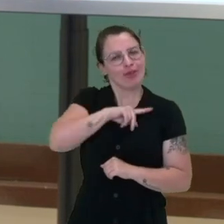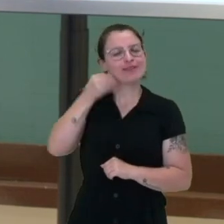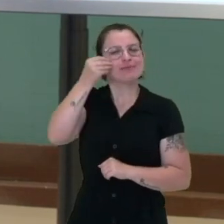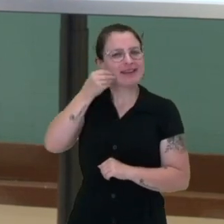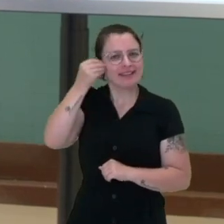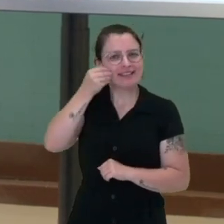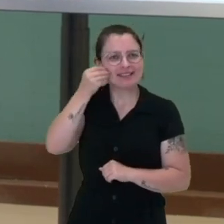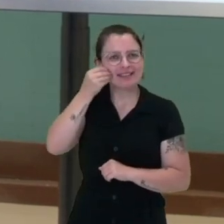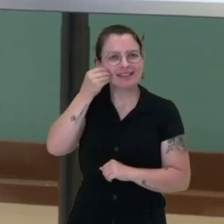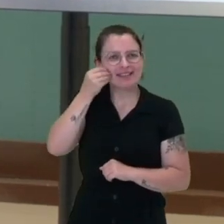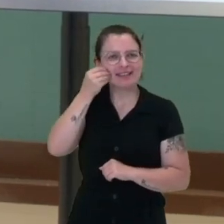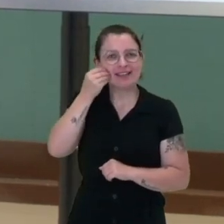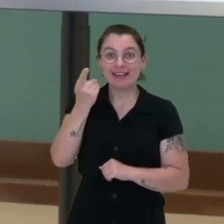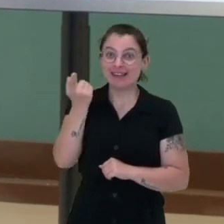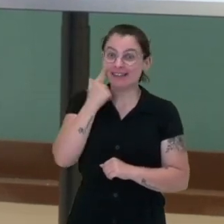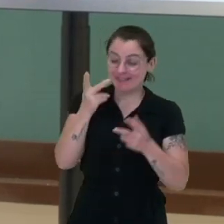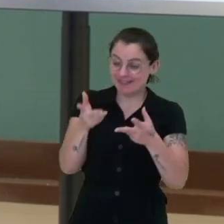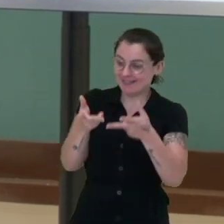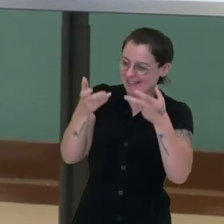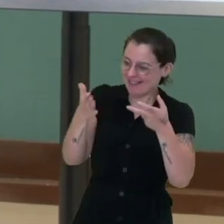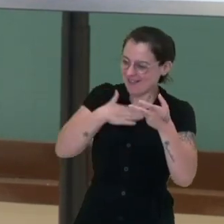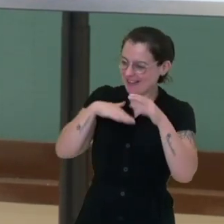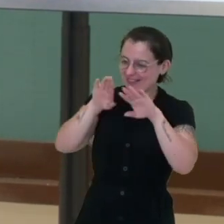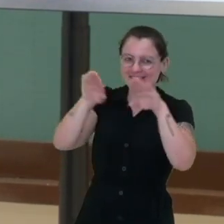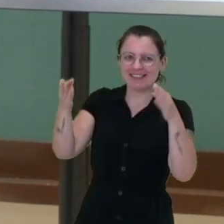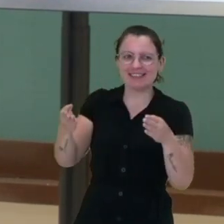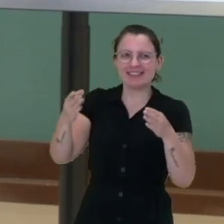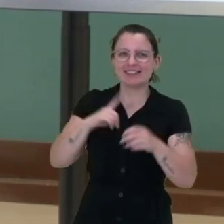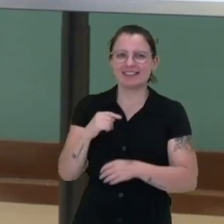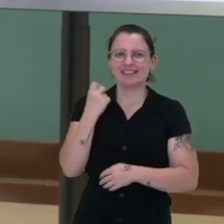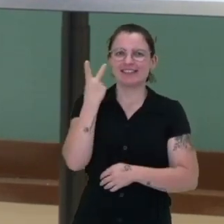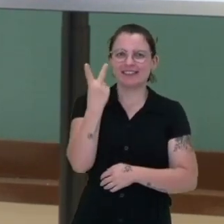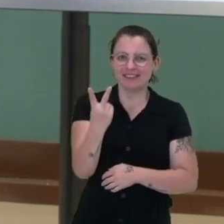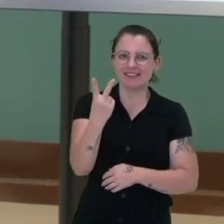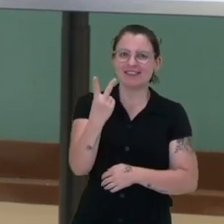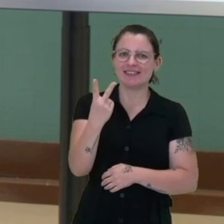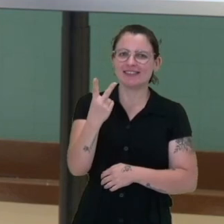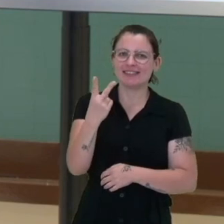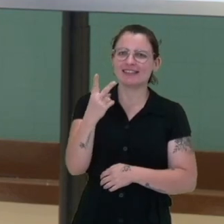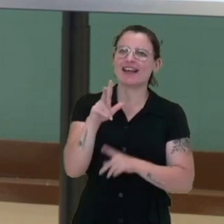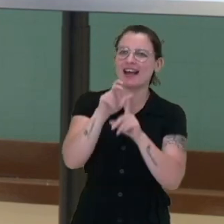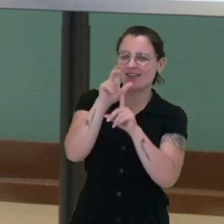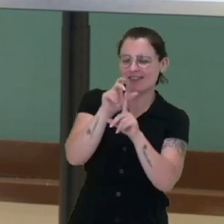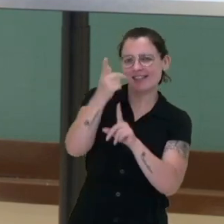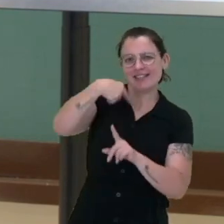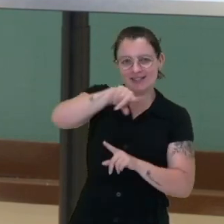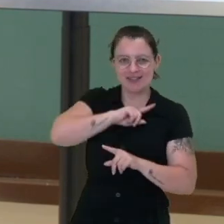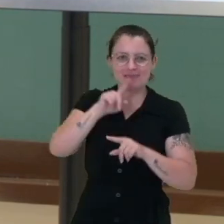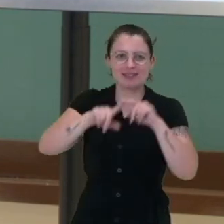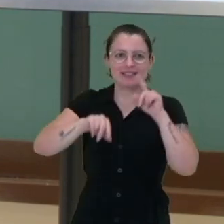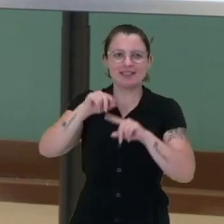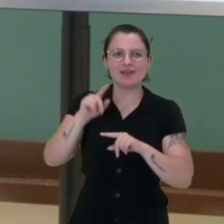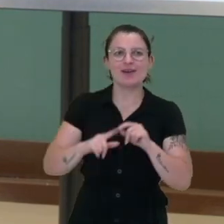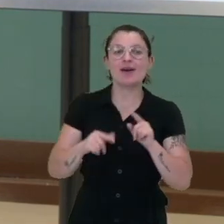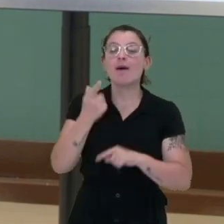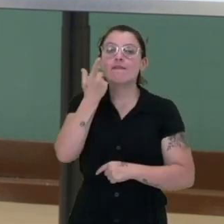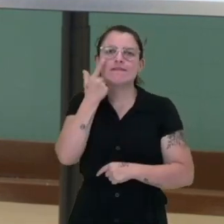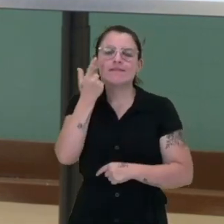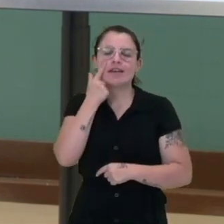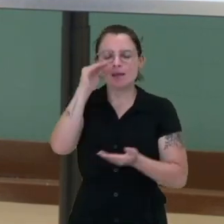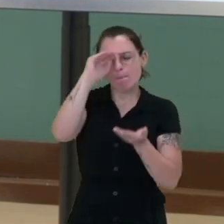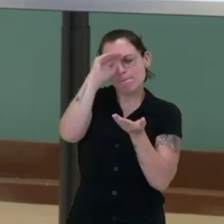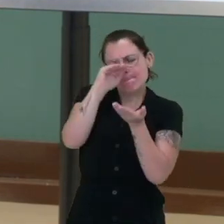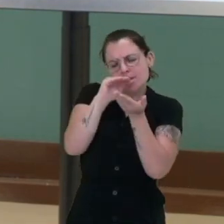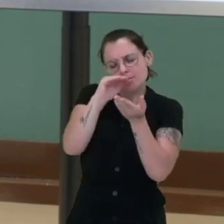mágica, repare na minha mesa. Tchan, tchan! Eu tenho as duas garrafas com os nossos materiais. Repare na garrafa